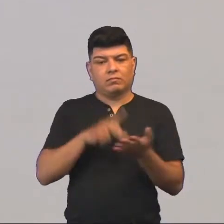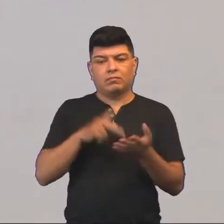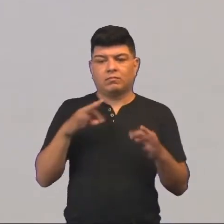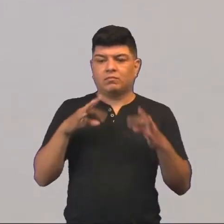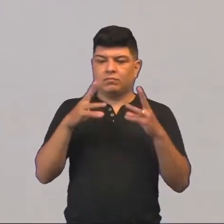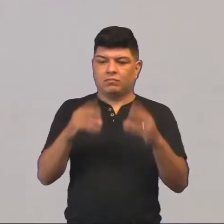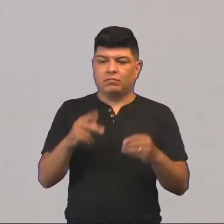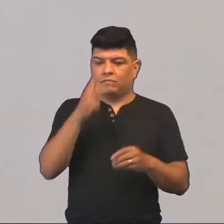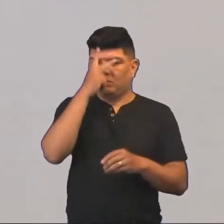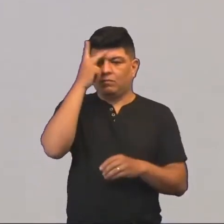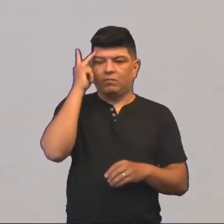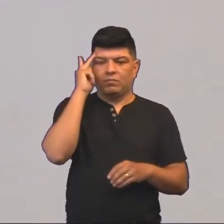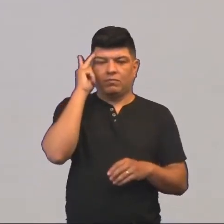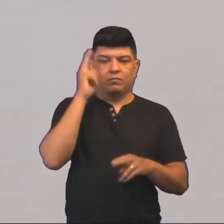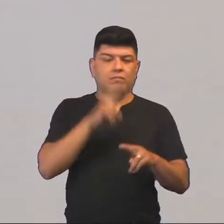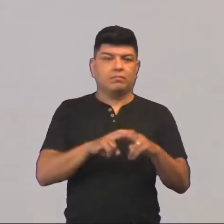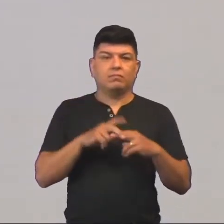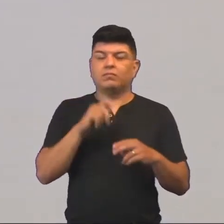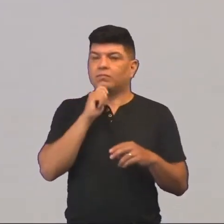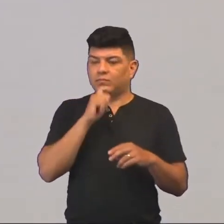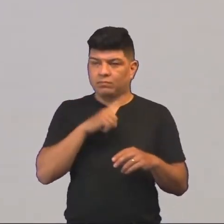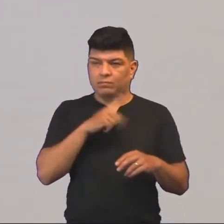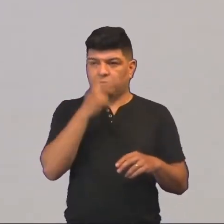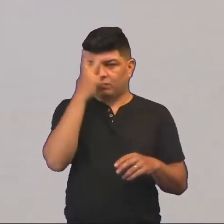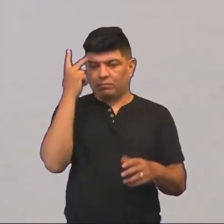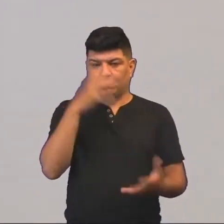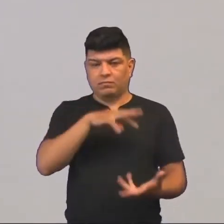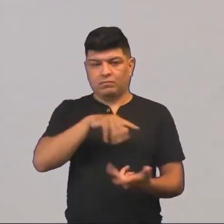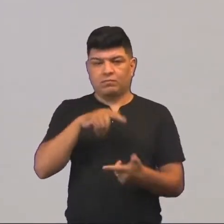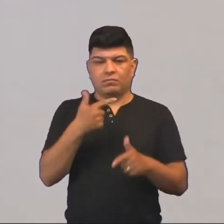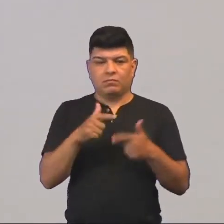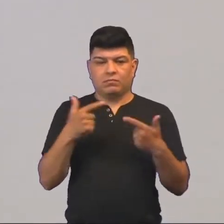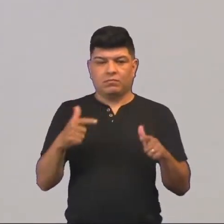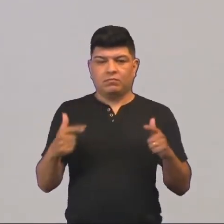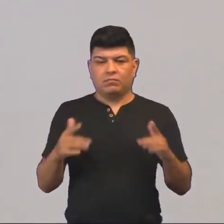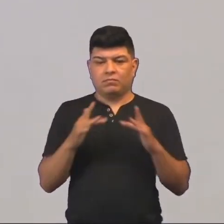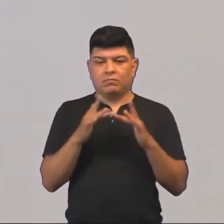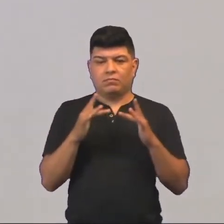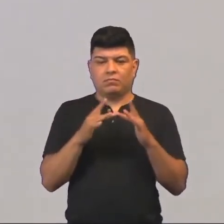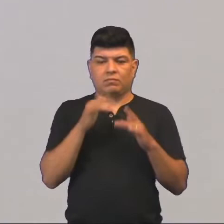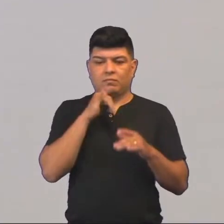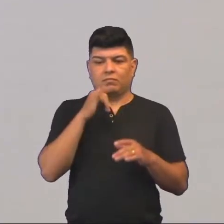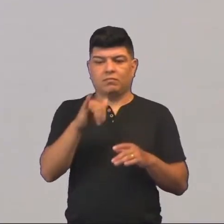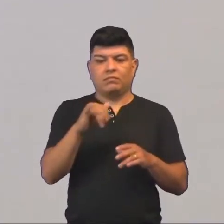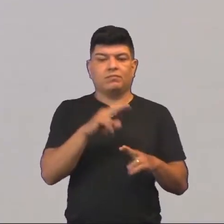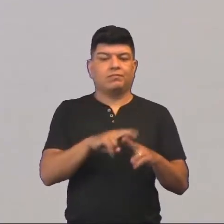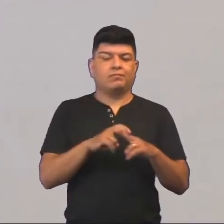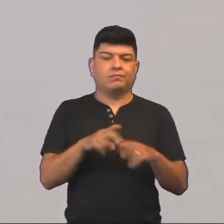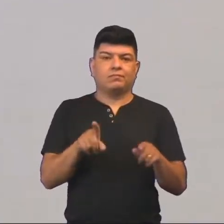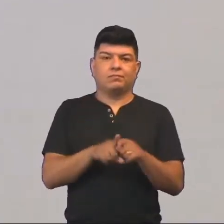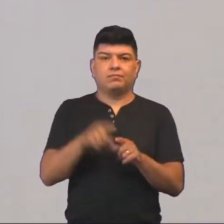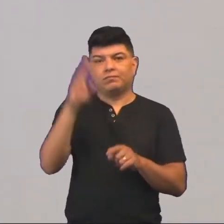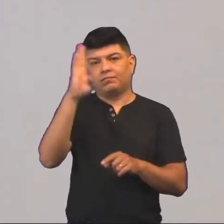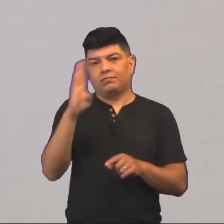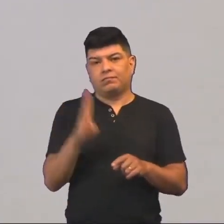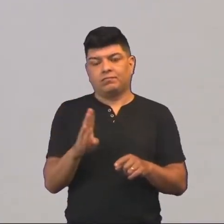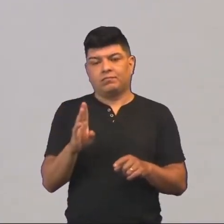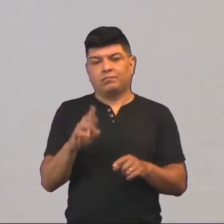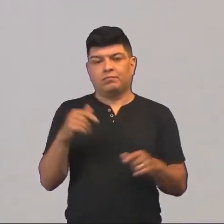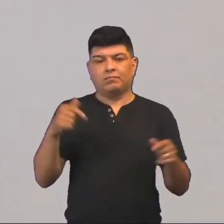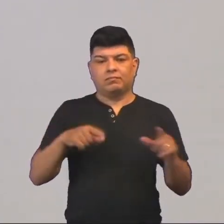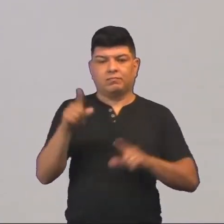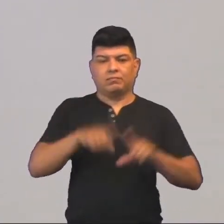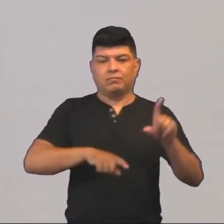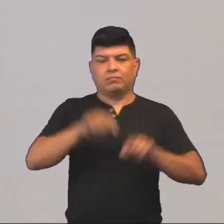de todas as pessoas. Ainda existem pessoas no mundo que não têm acesso à energia, até mesmo no Brasil e até mesmo